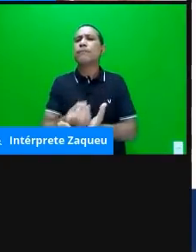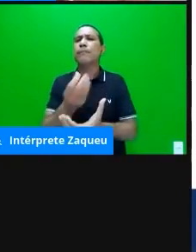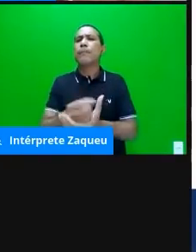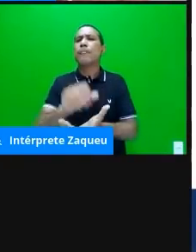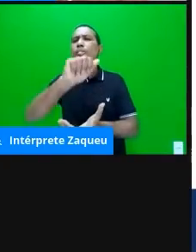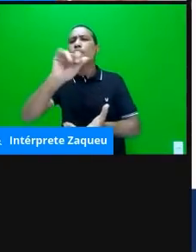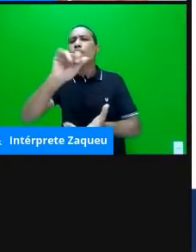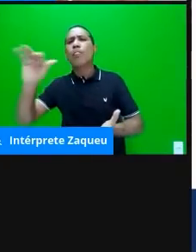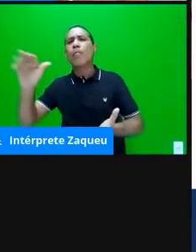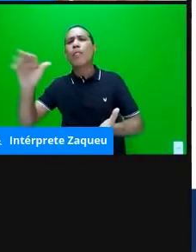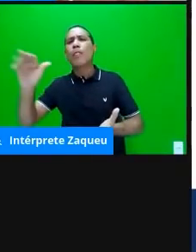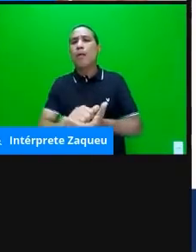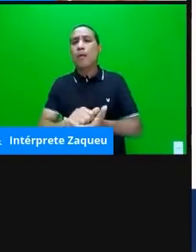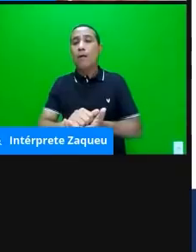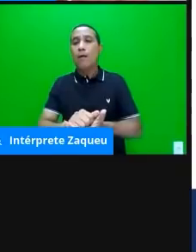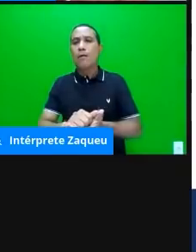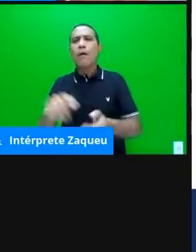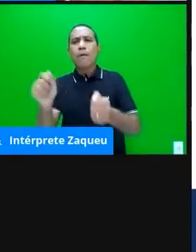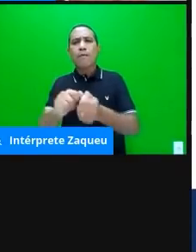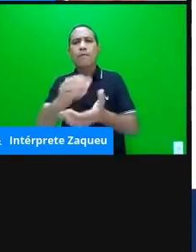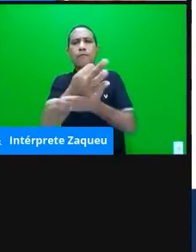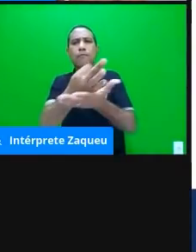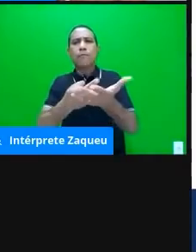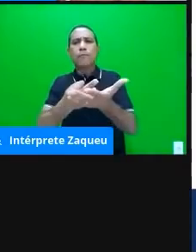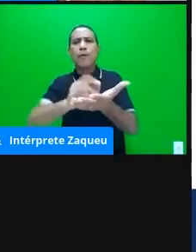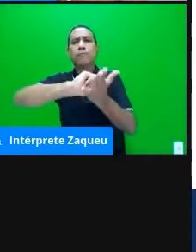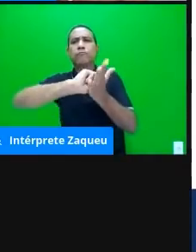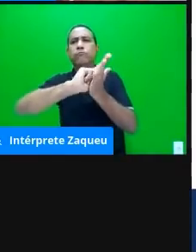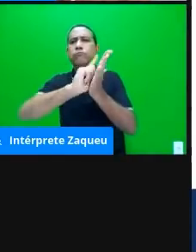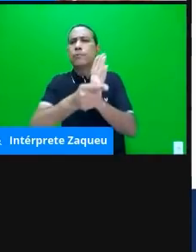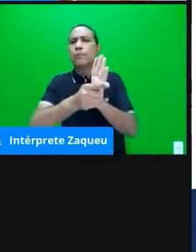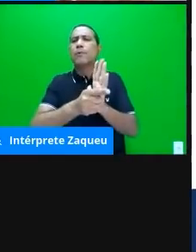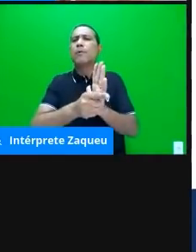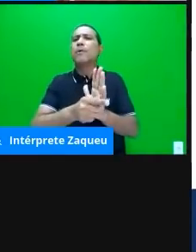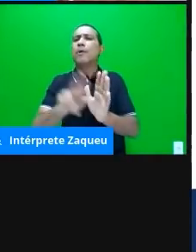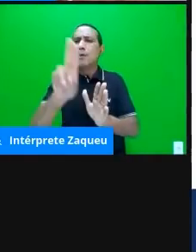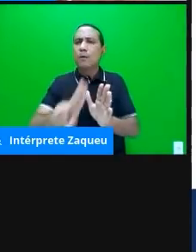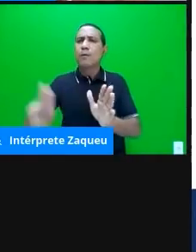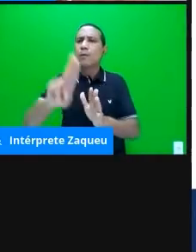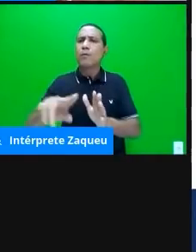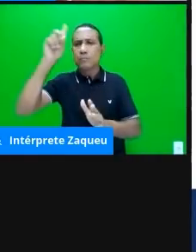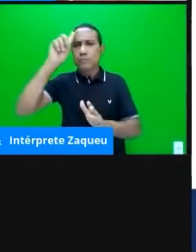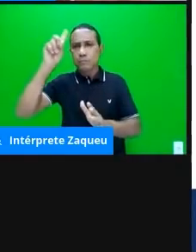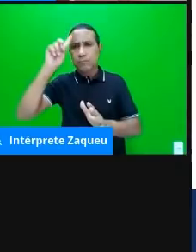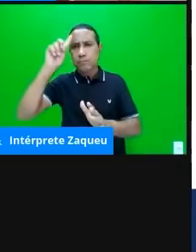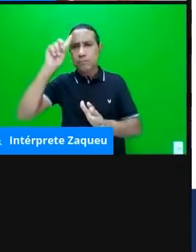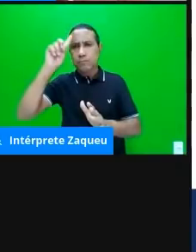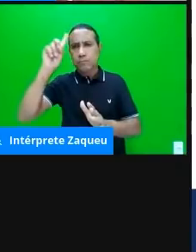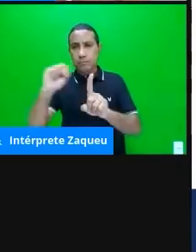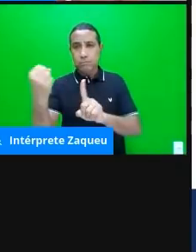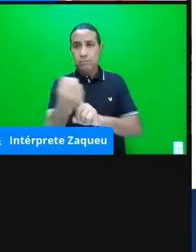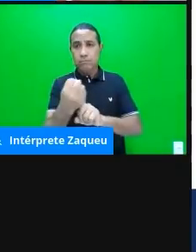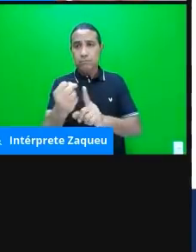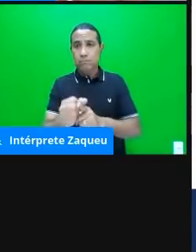diferentes gêneros que circulam nas práticas sociais. Esses dois ensinos